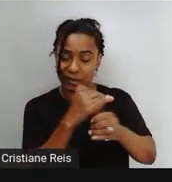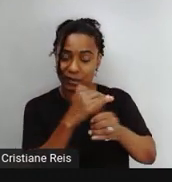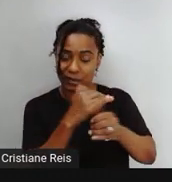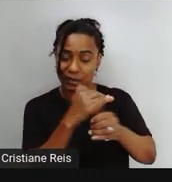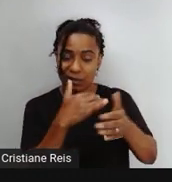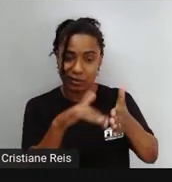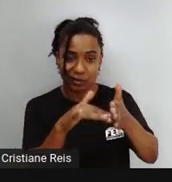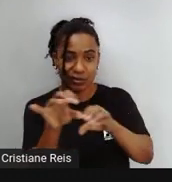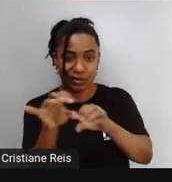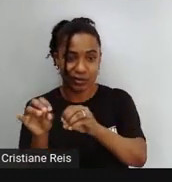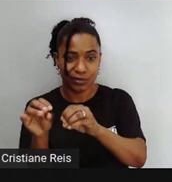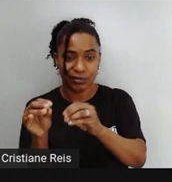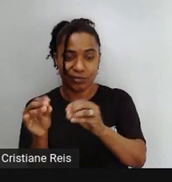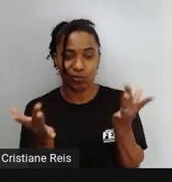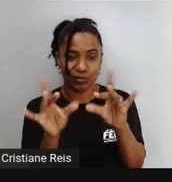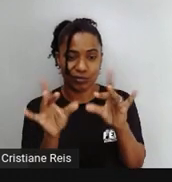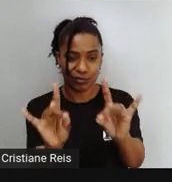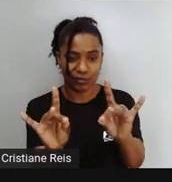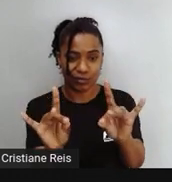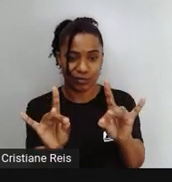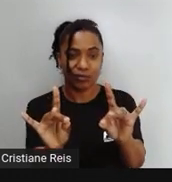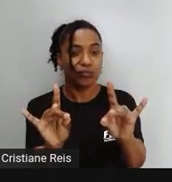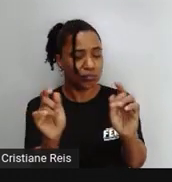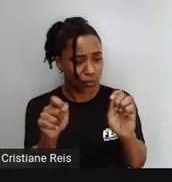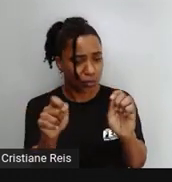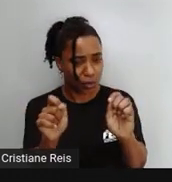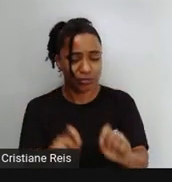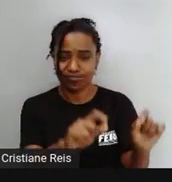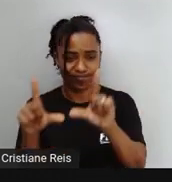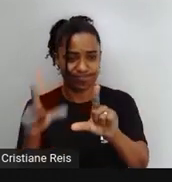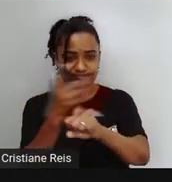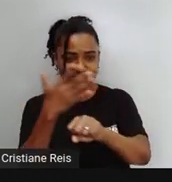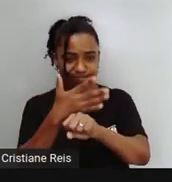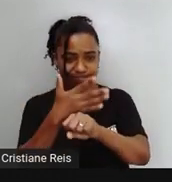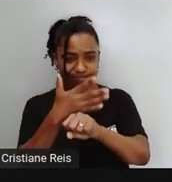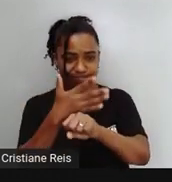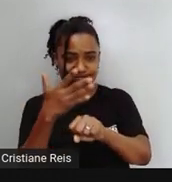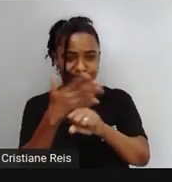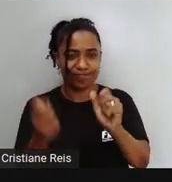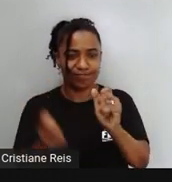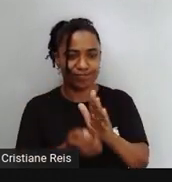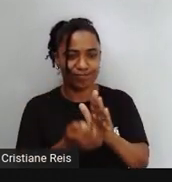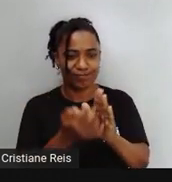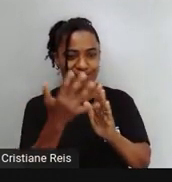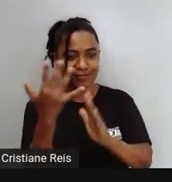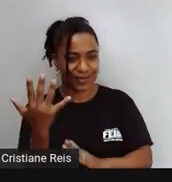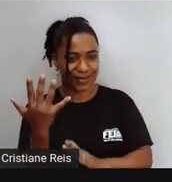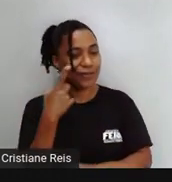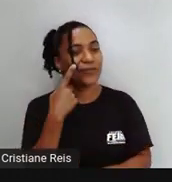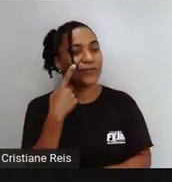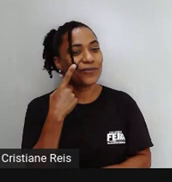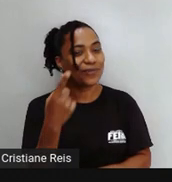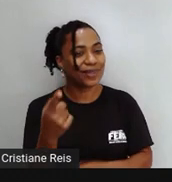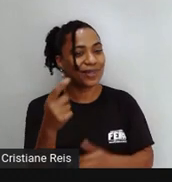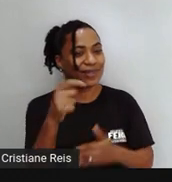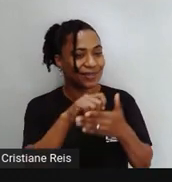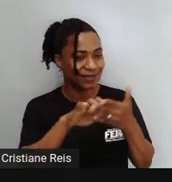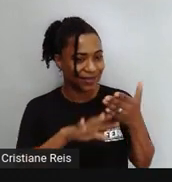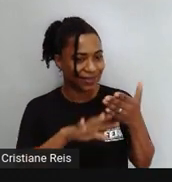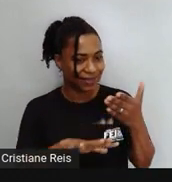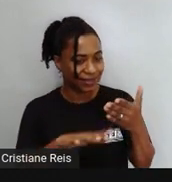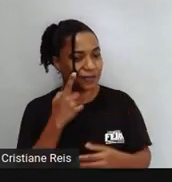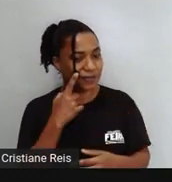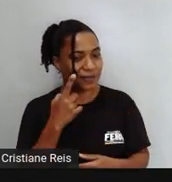realizá-la quantas vezes achar importante para a sua aprendizagem. E qual será a nossa tarefa de hoje? Encontre